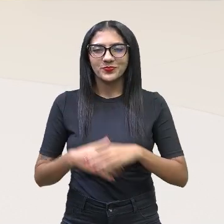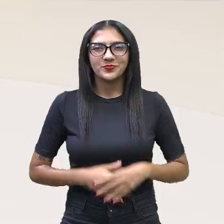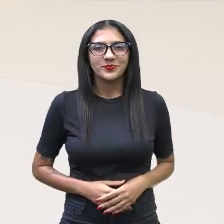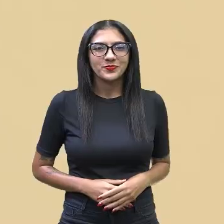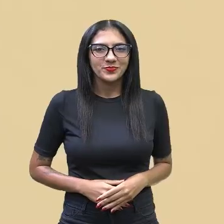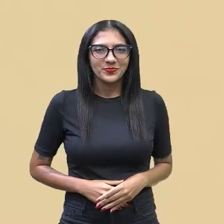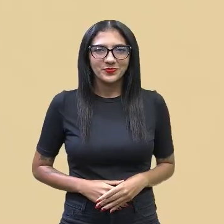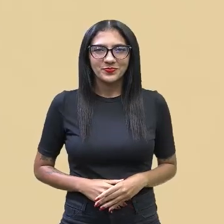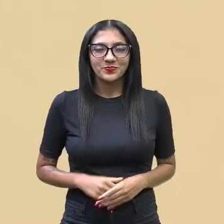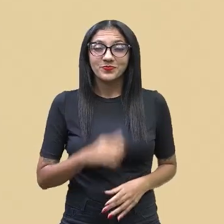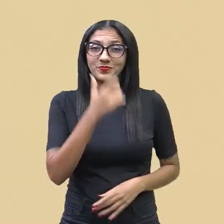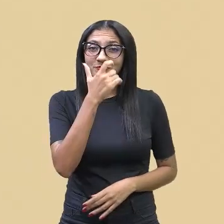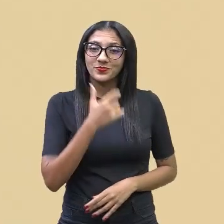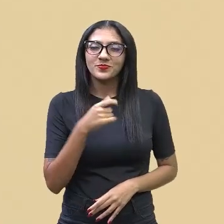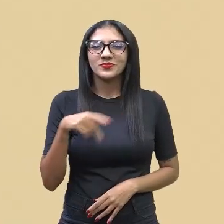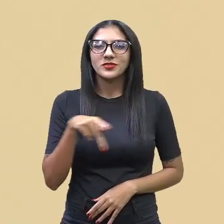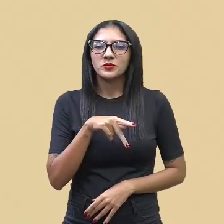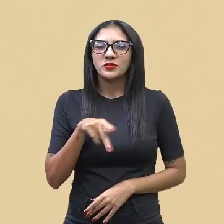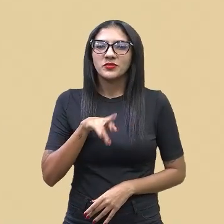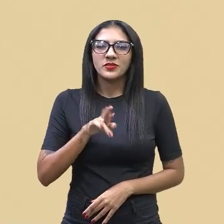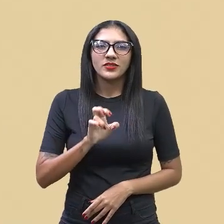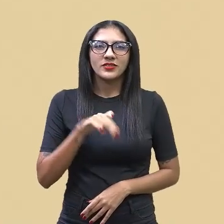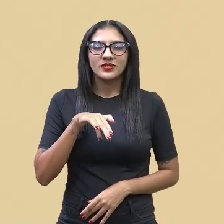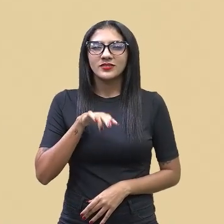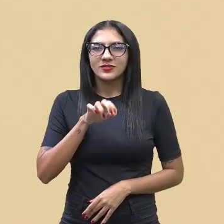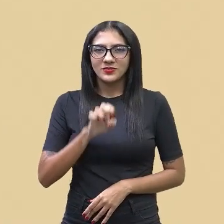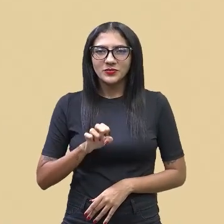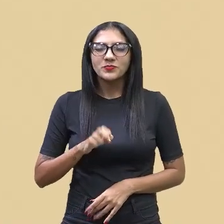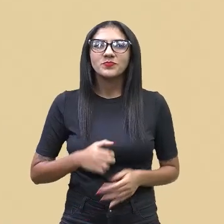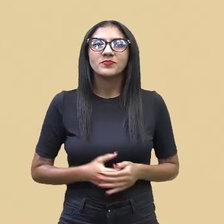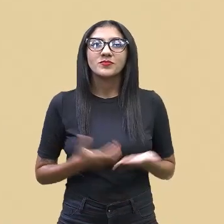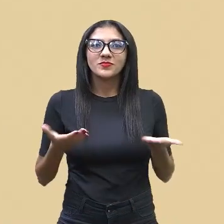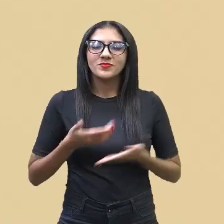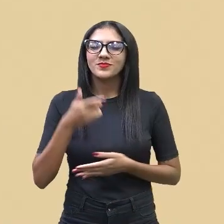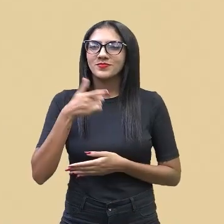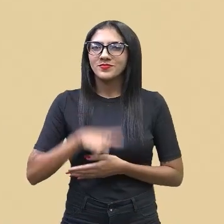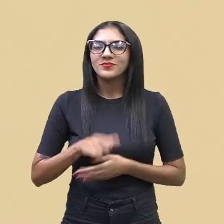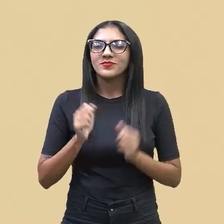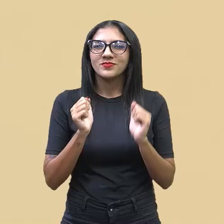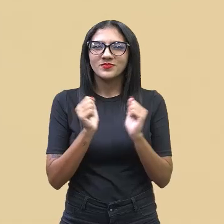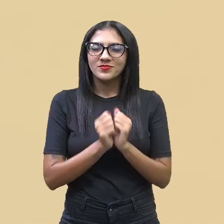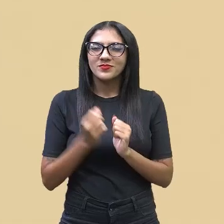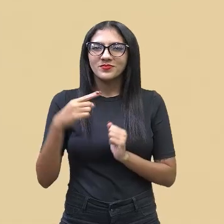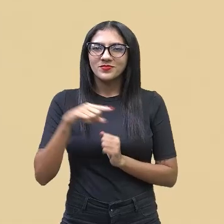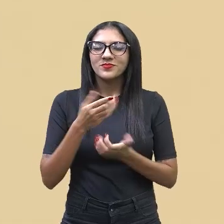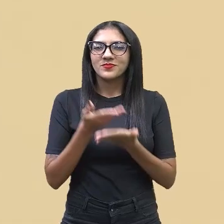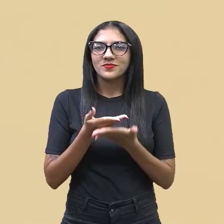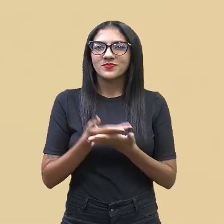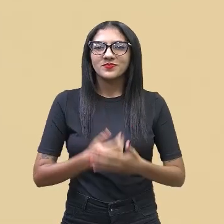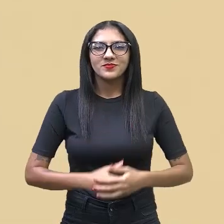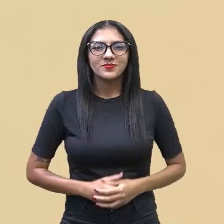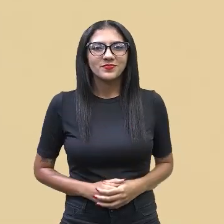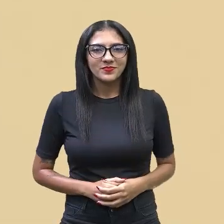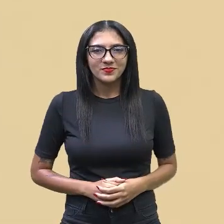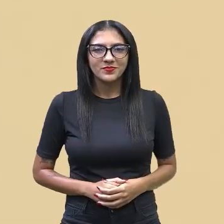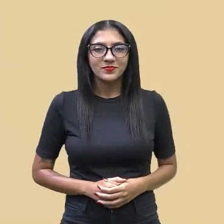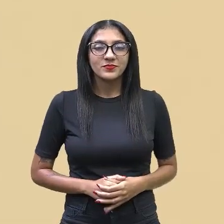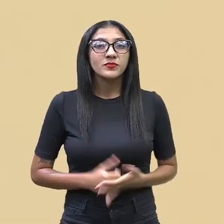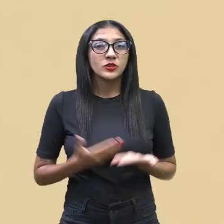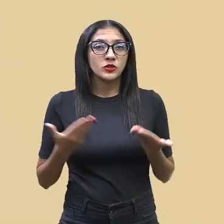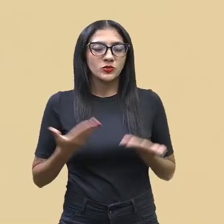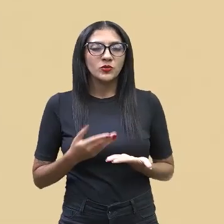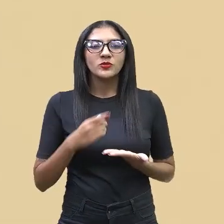Integradores. Eu sou o professor René Moreira e estou mais uma vez com vocês nessa aula. E